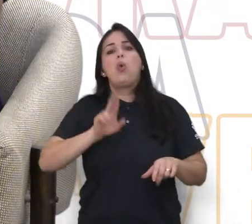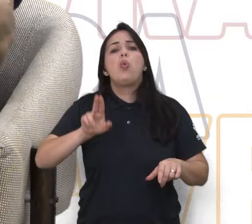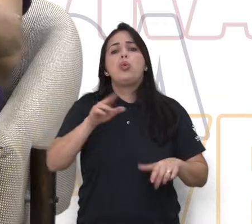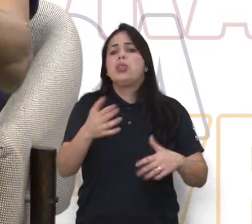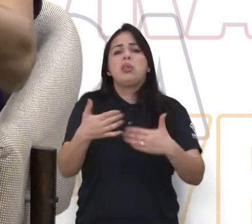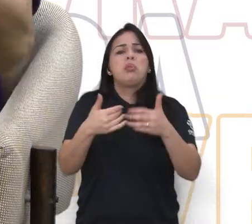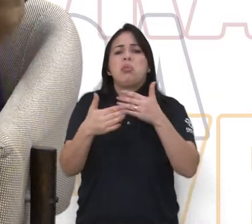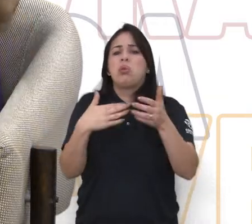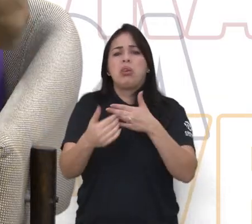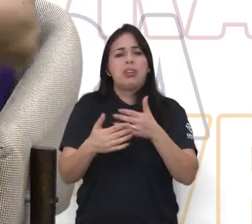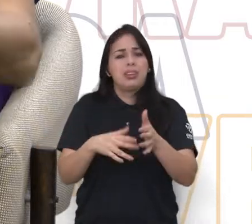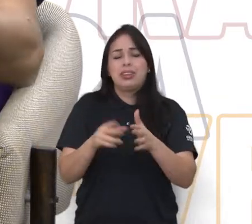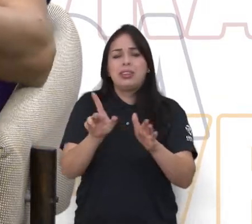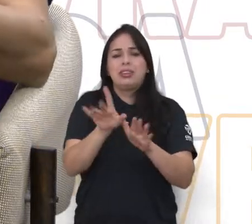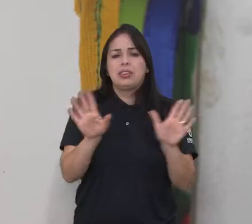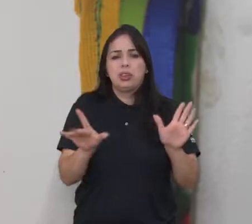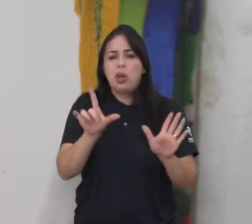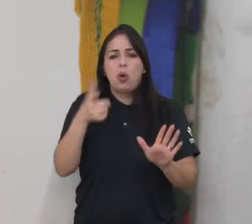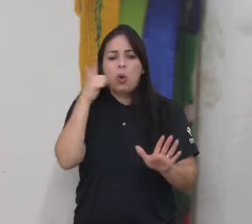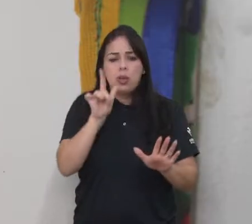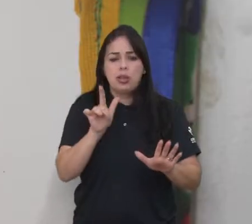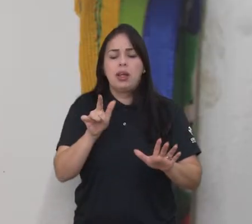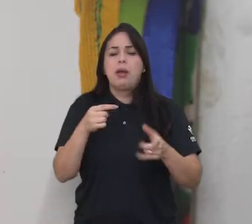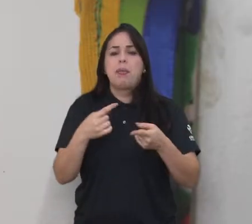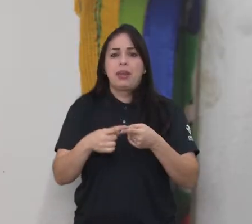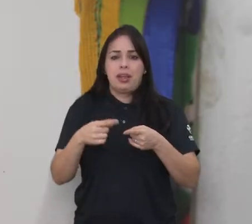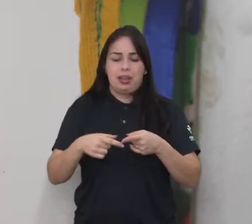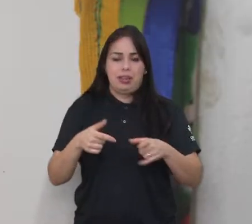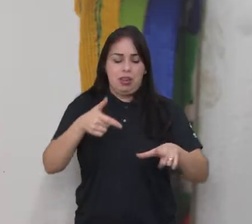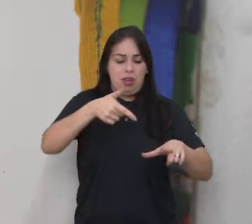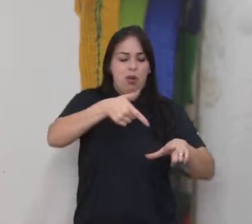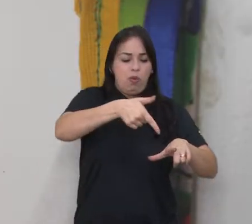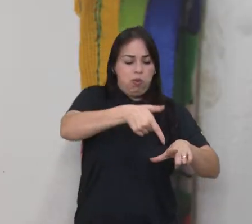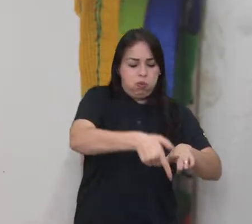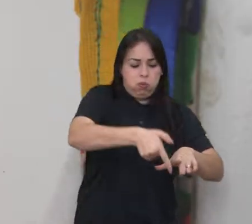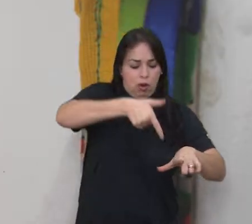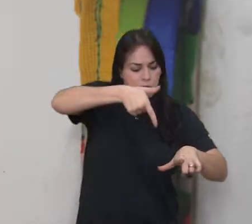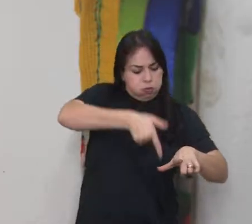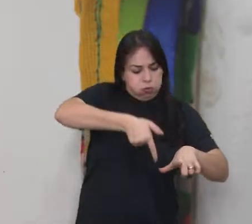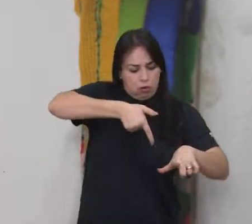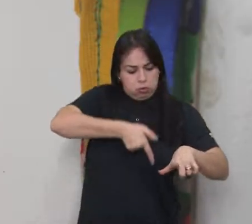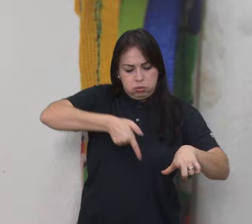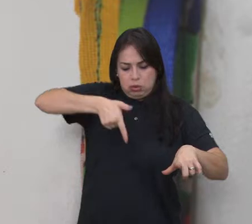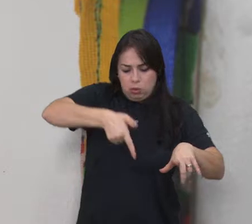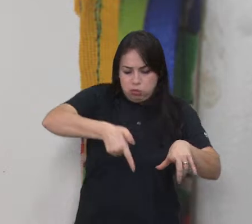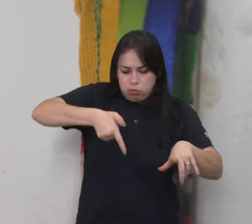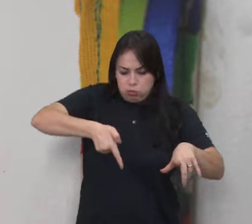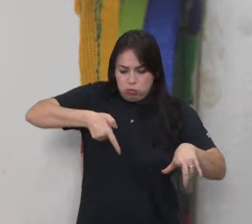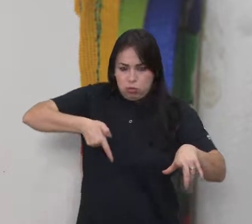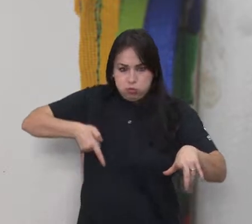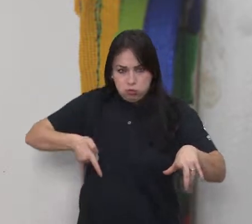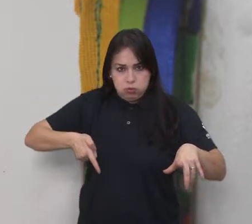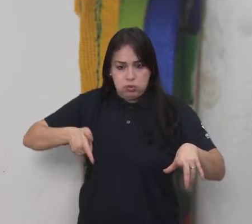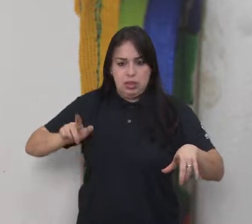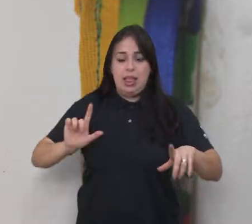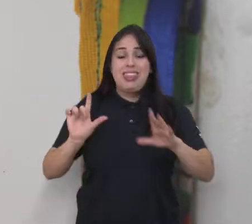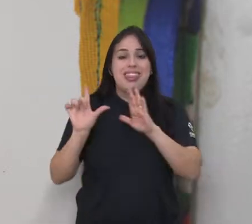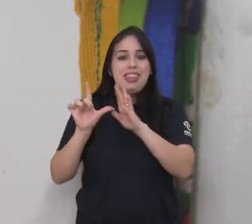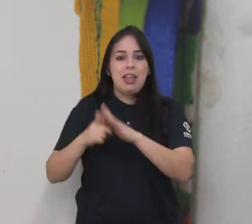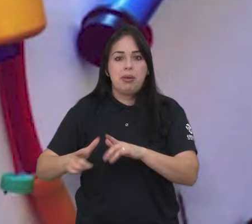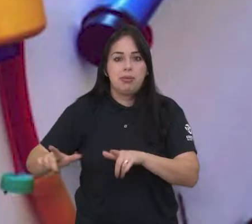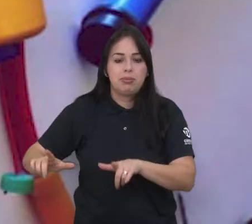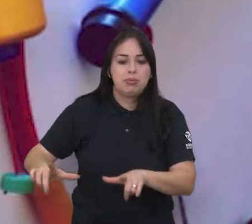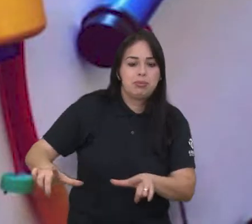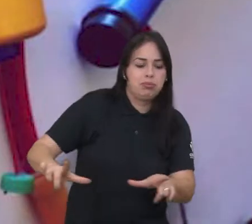você tiver, que estiver mais perto de você, porque ali você consegue fazer os furos que você precisa e depois levar